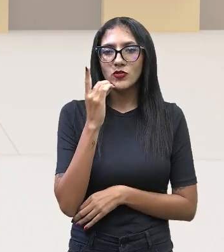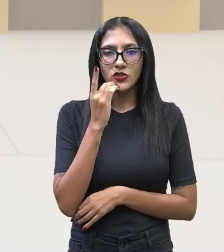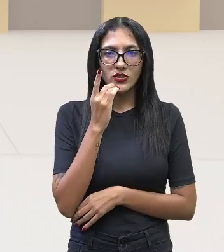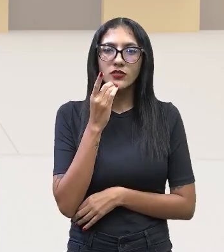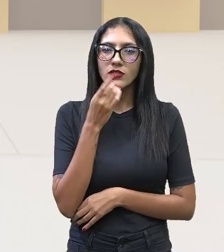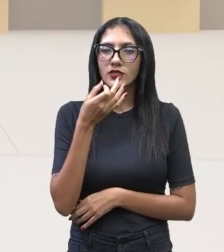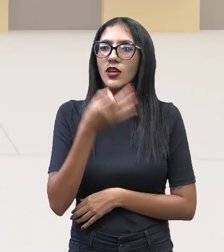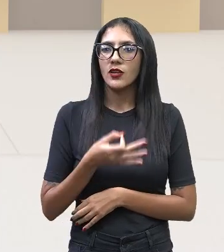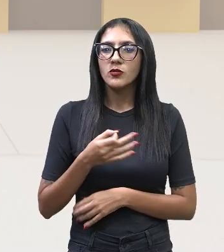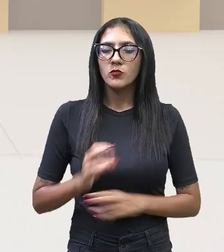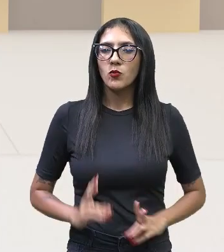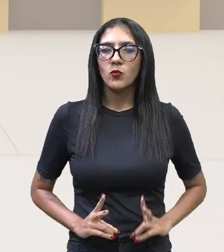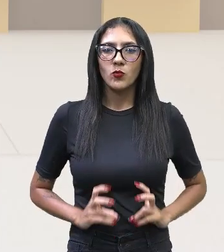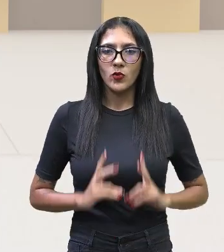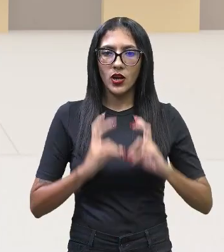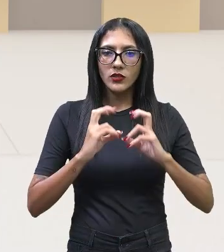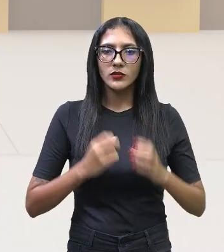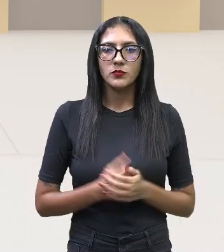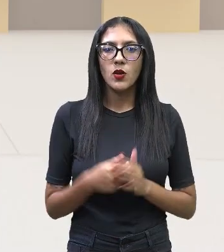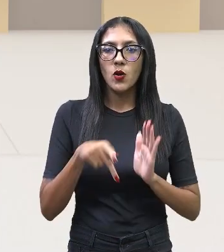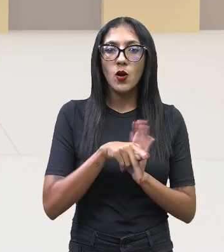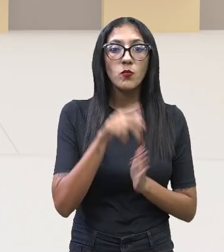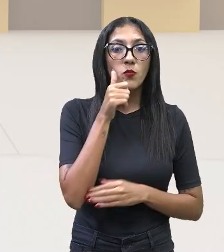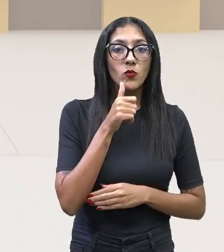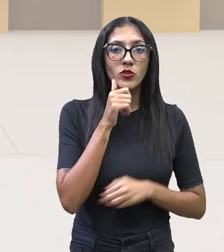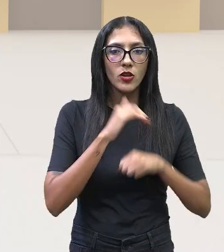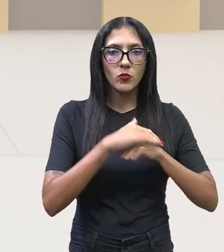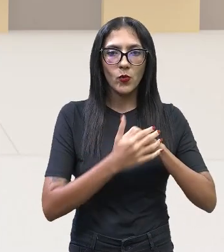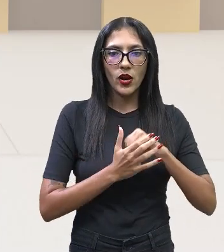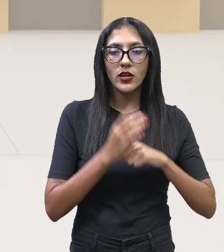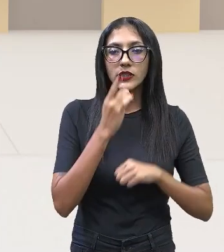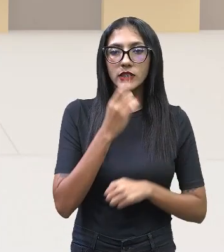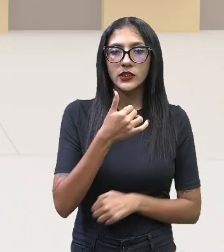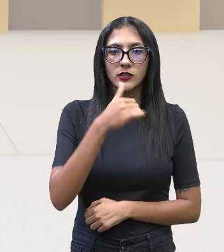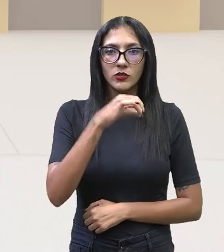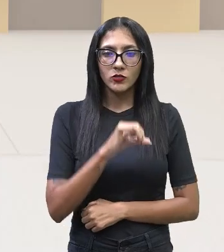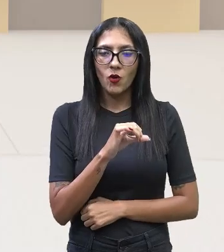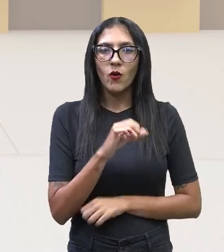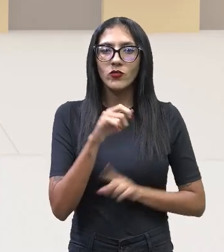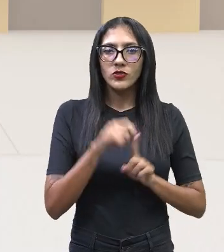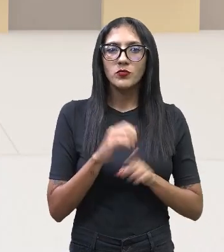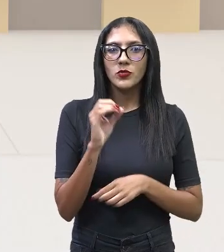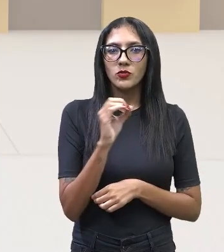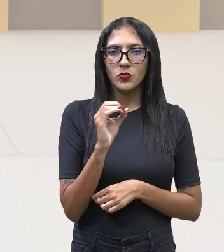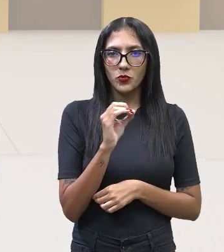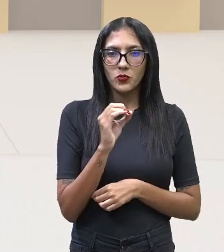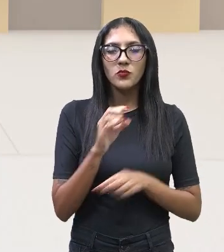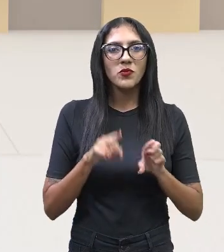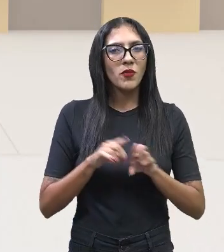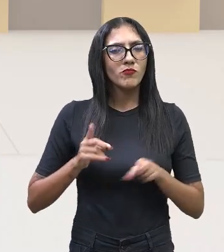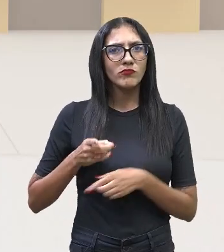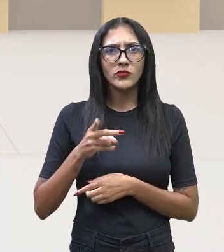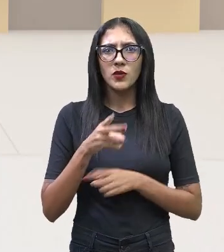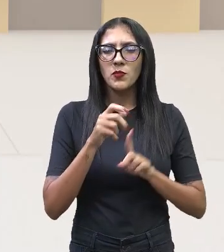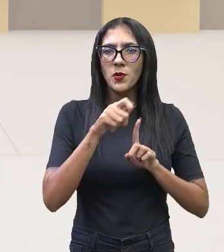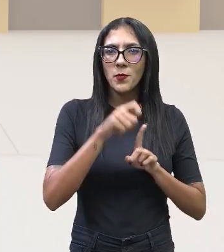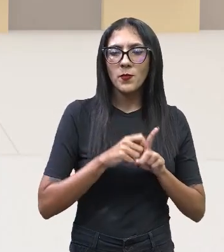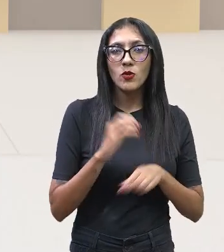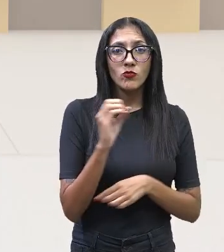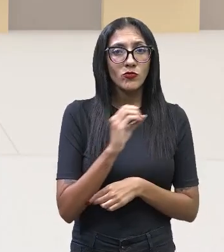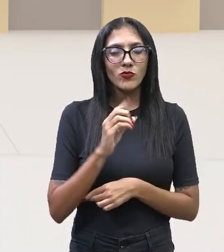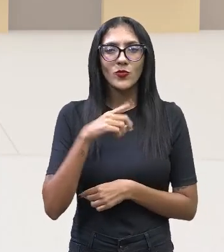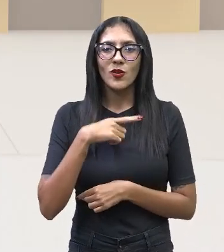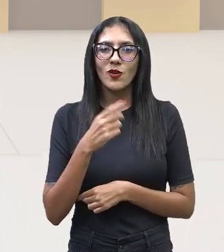isso? Isso. O câncer de mama, dia 19 de outubro, mas em todo mês de outubro, outubro